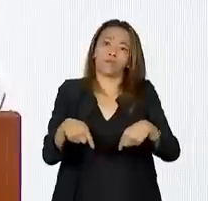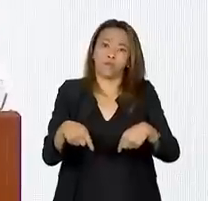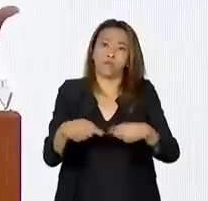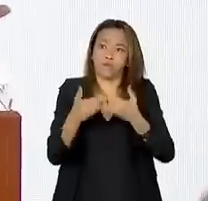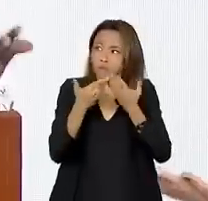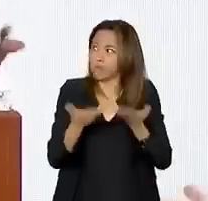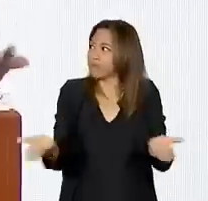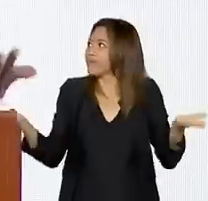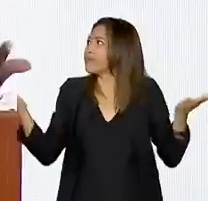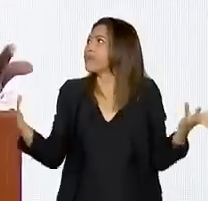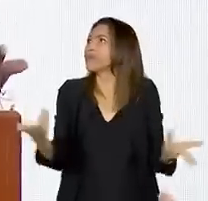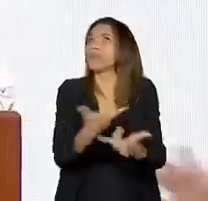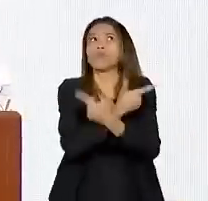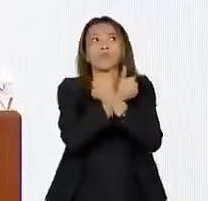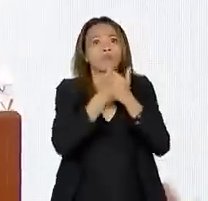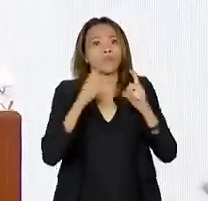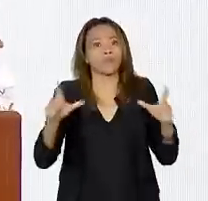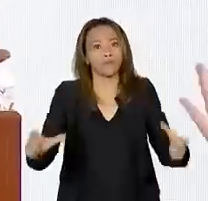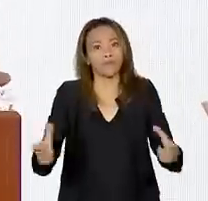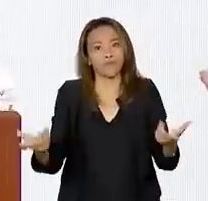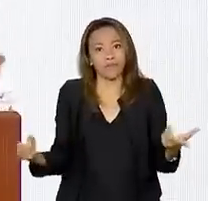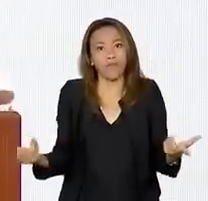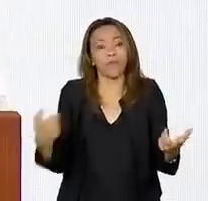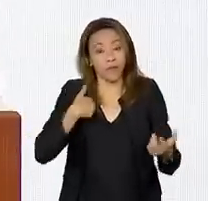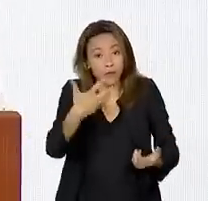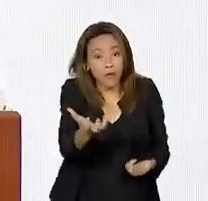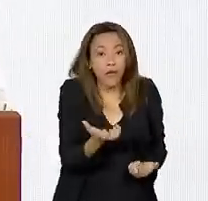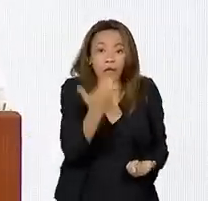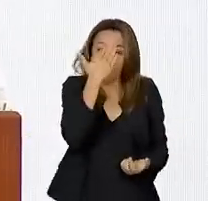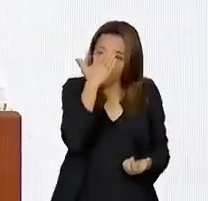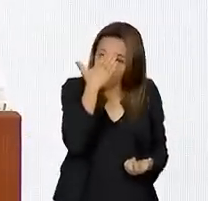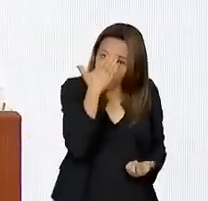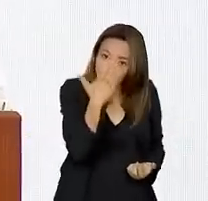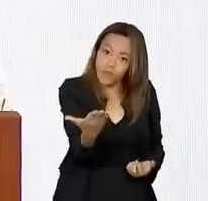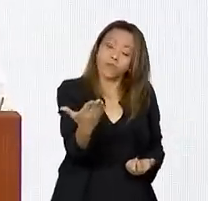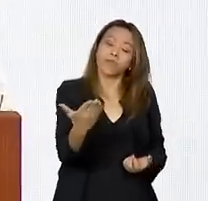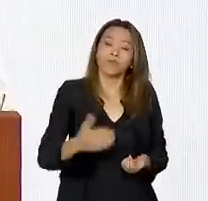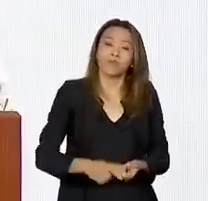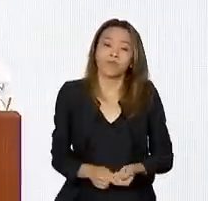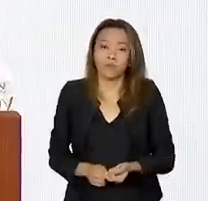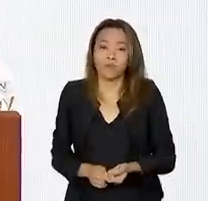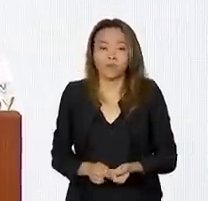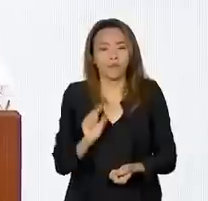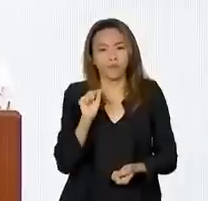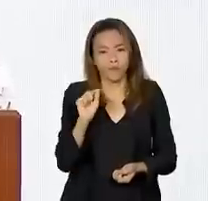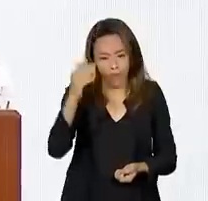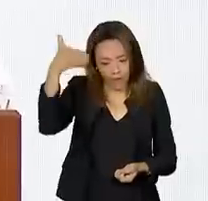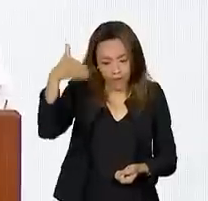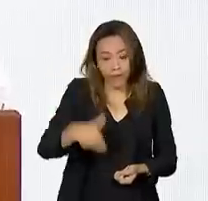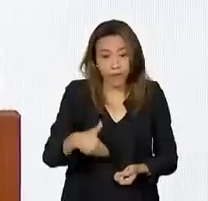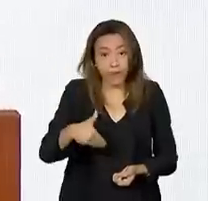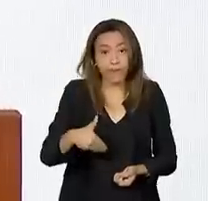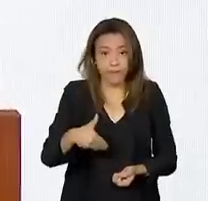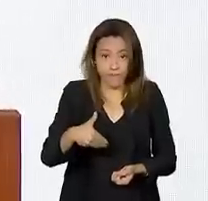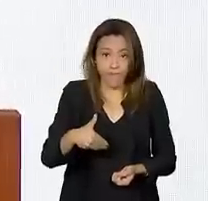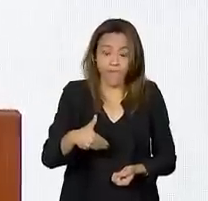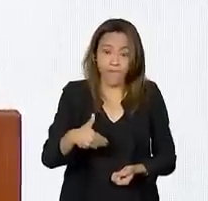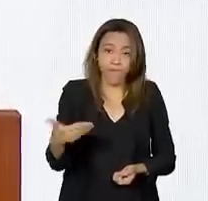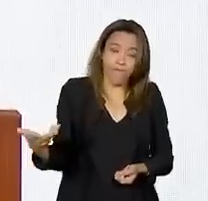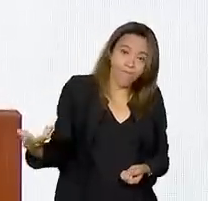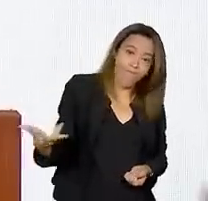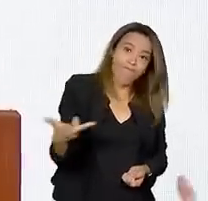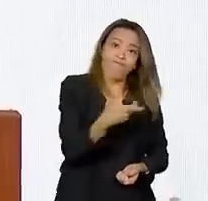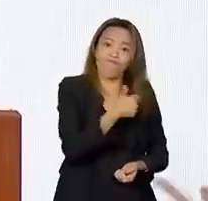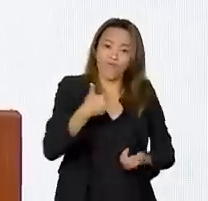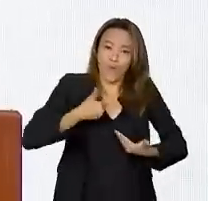nesse cenário maravilhoso. E eu quero agradecer. Aqui foi